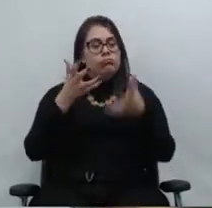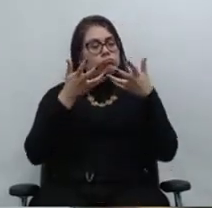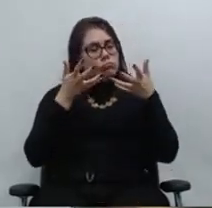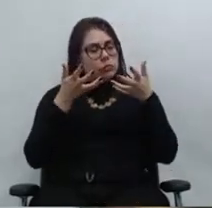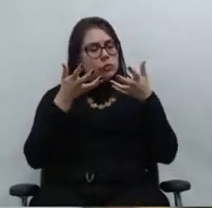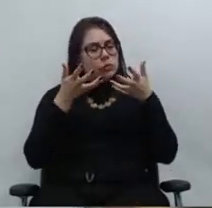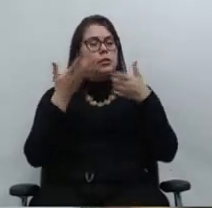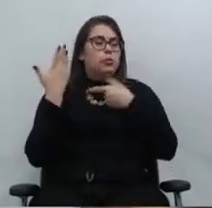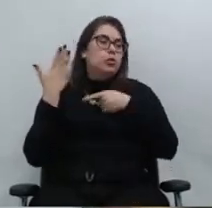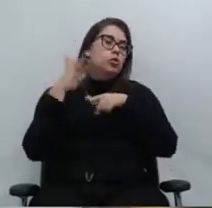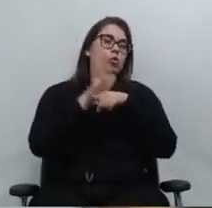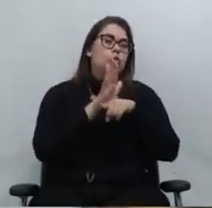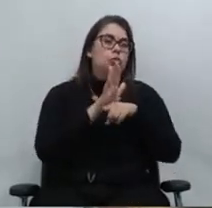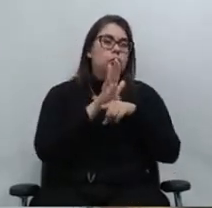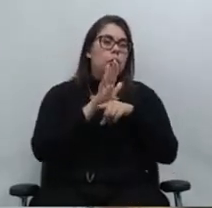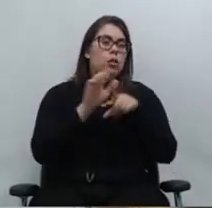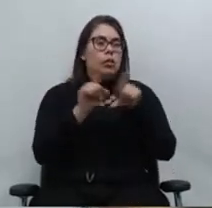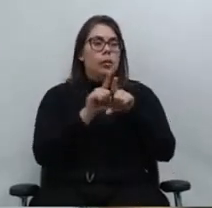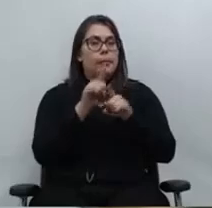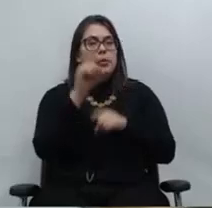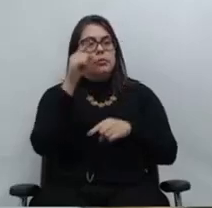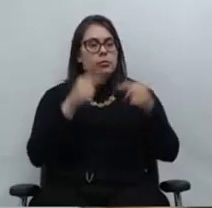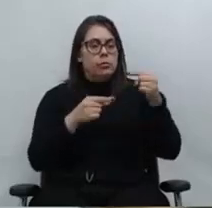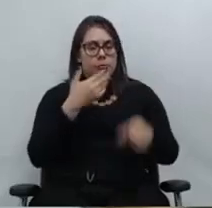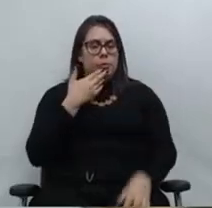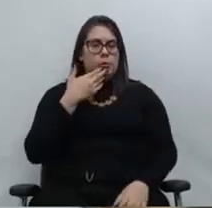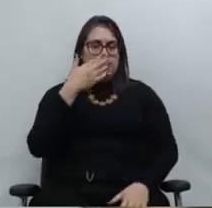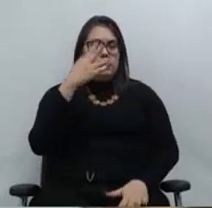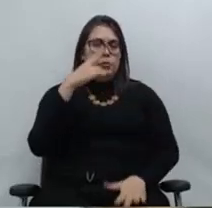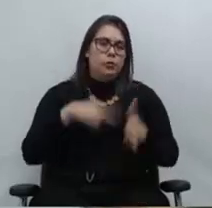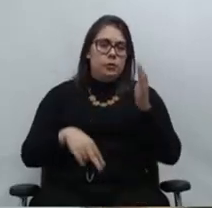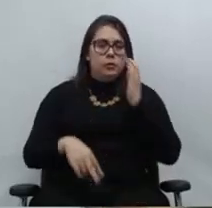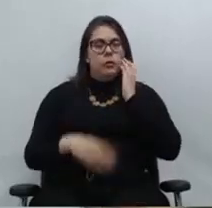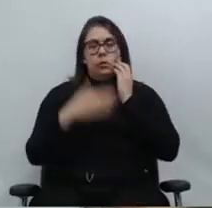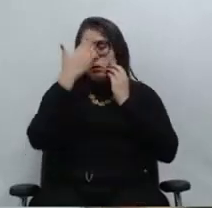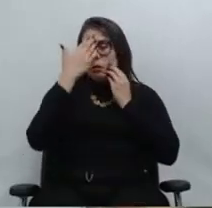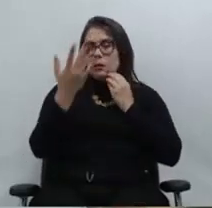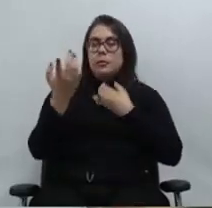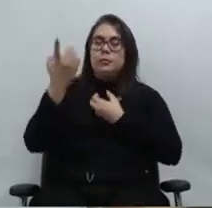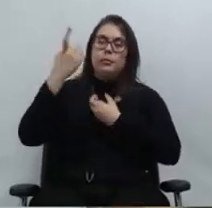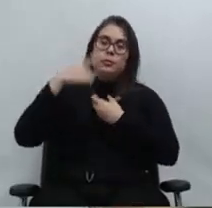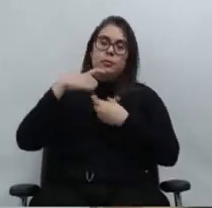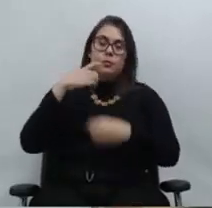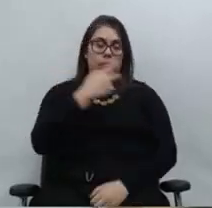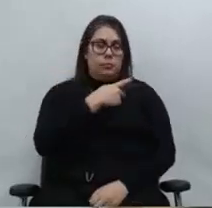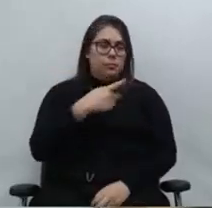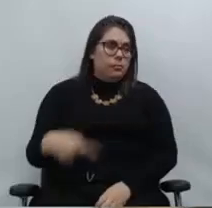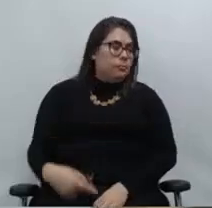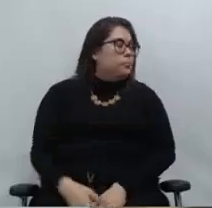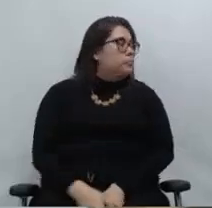de contribuir com esse debate e, por esse motivo, o pedido de vista. Agradeço e devolvo a palavra.